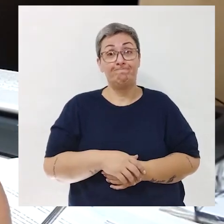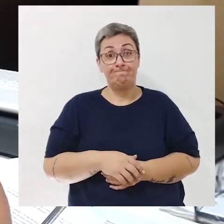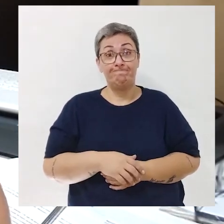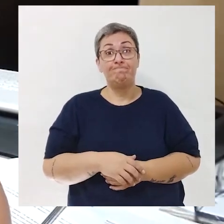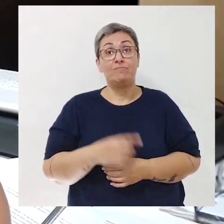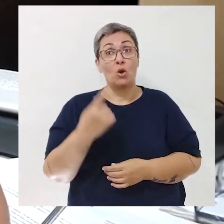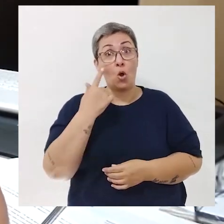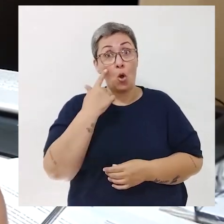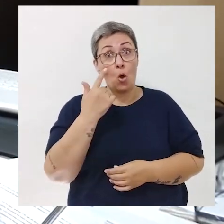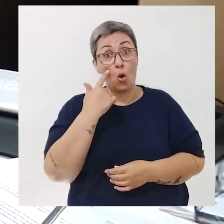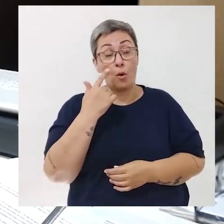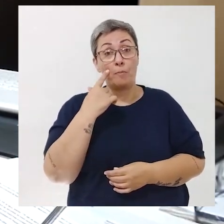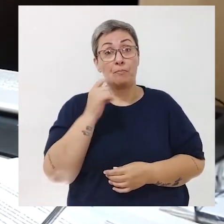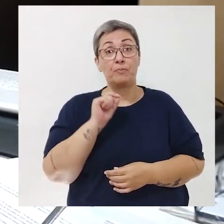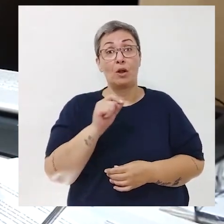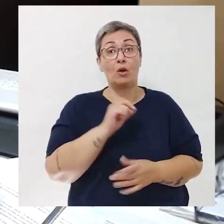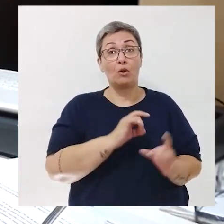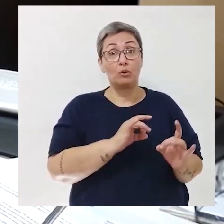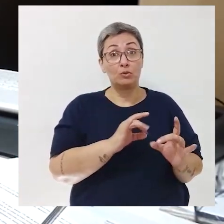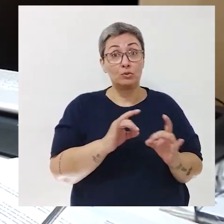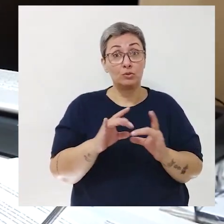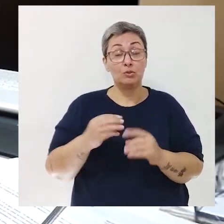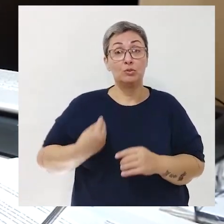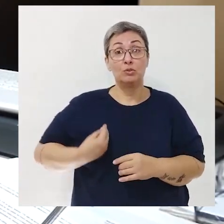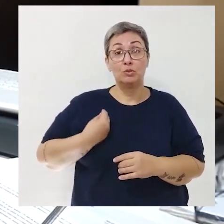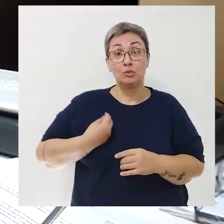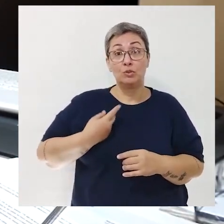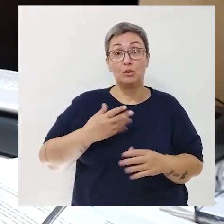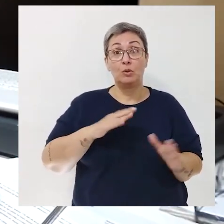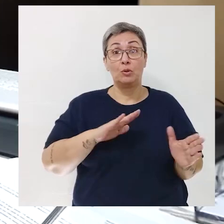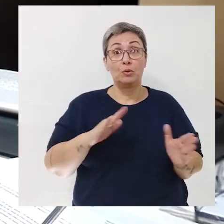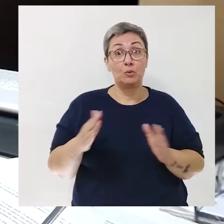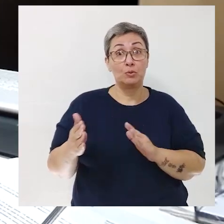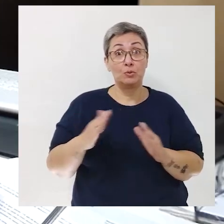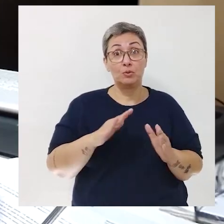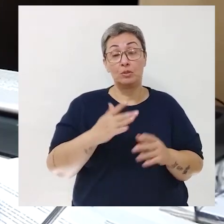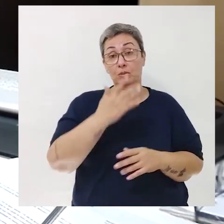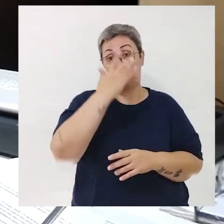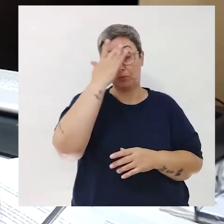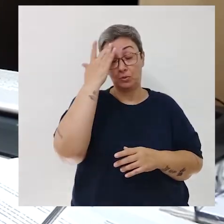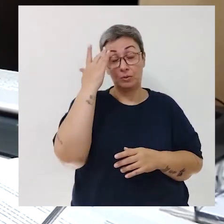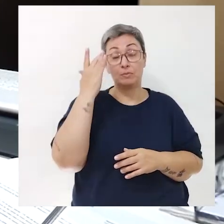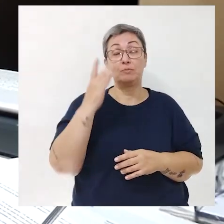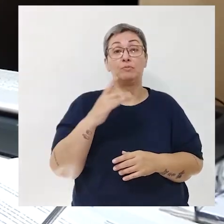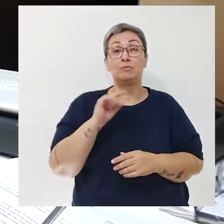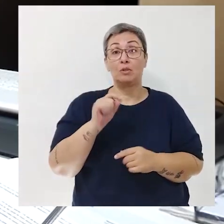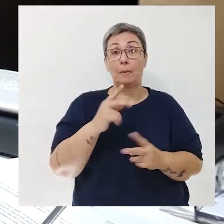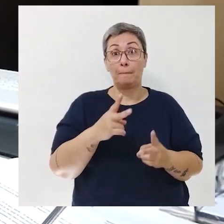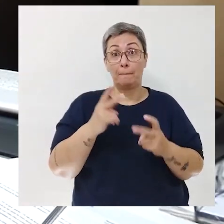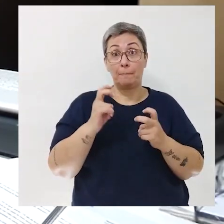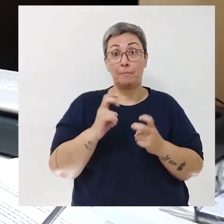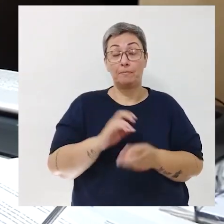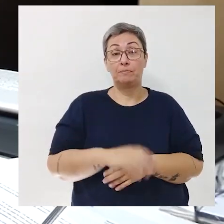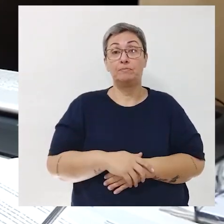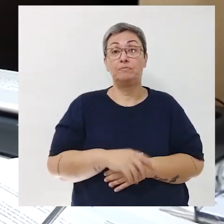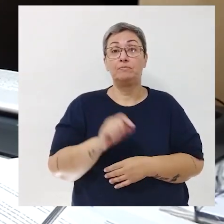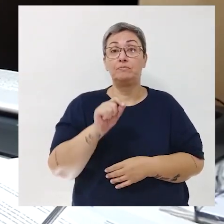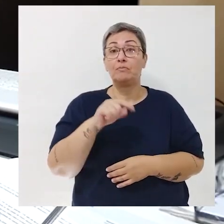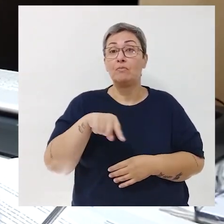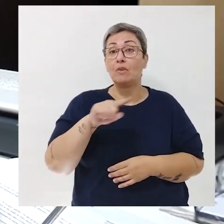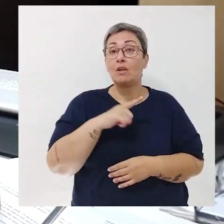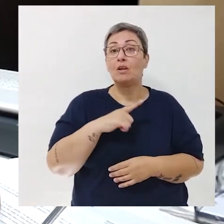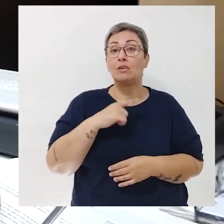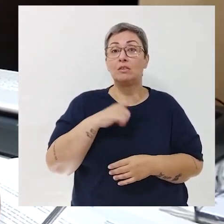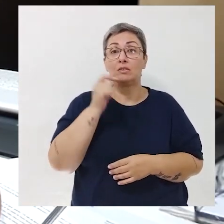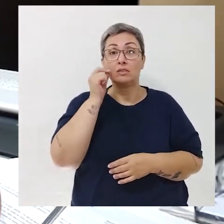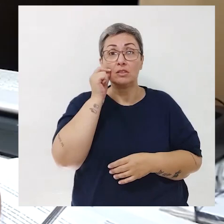né? Veja aí a rotina mais ou menos de várias pessoas, né? Perceba,